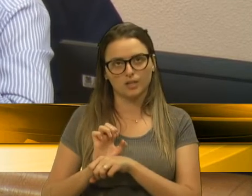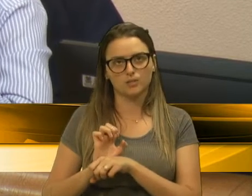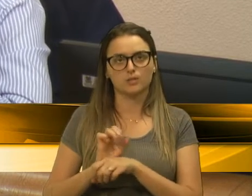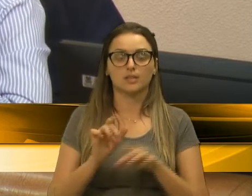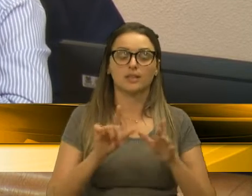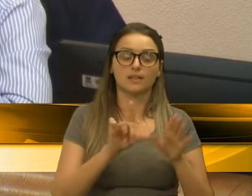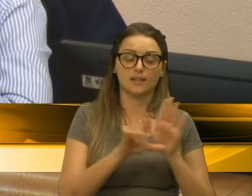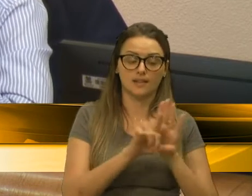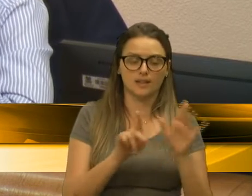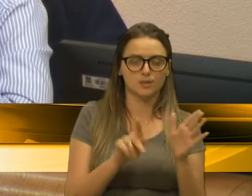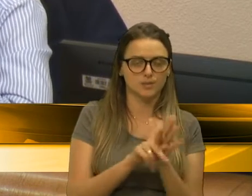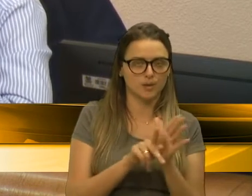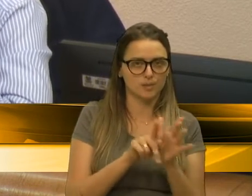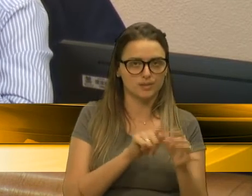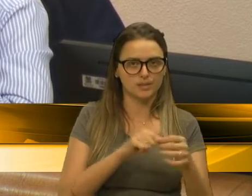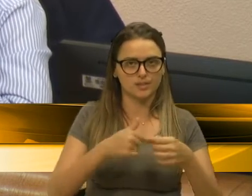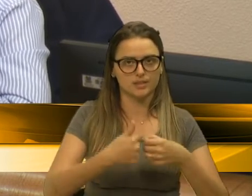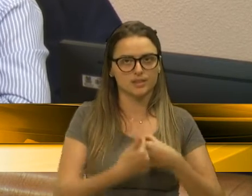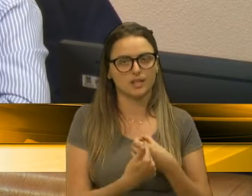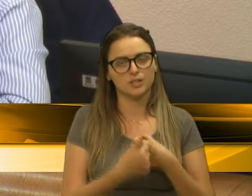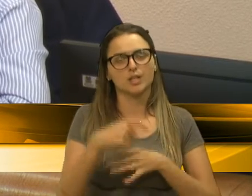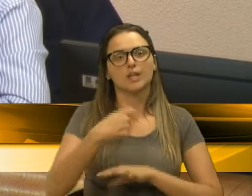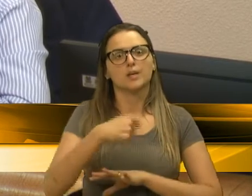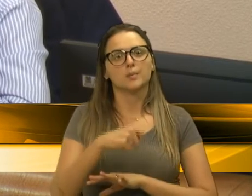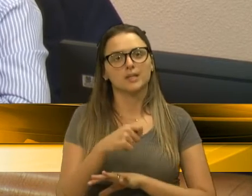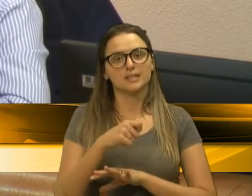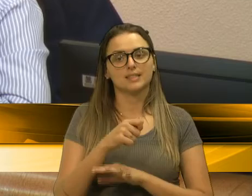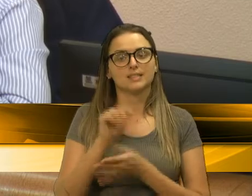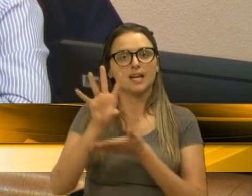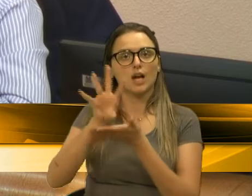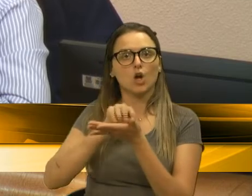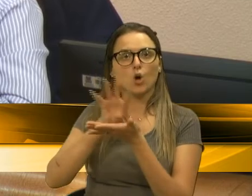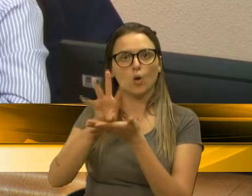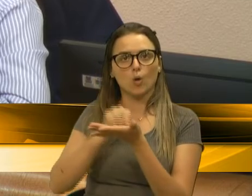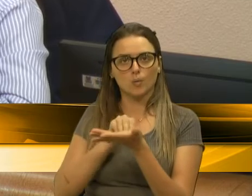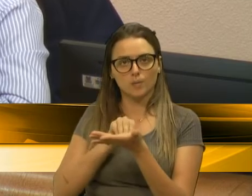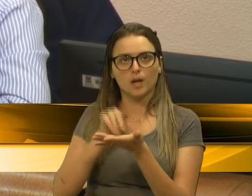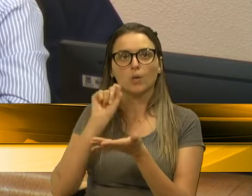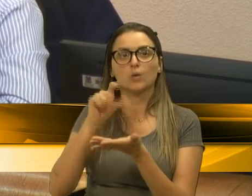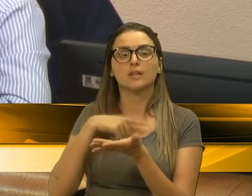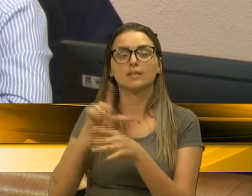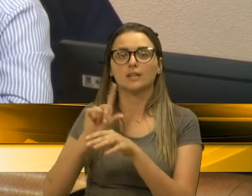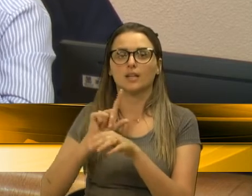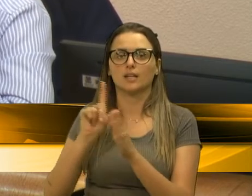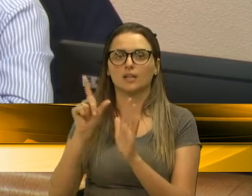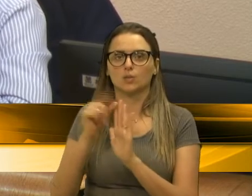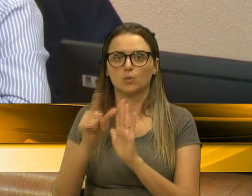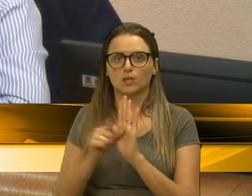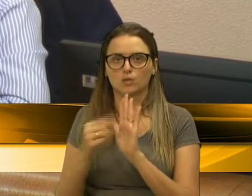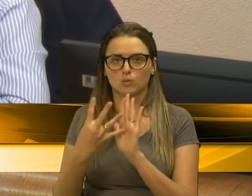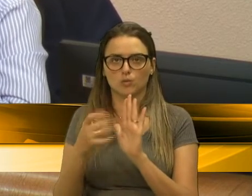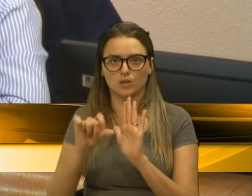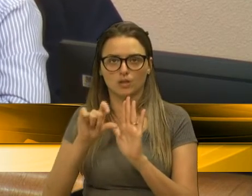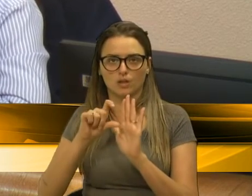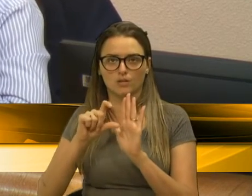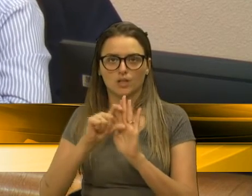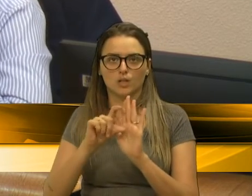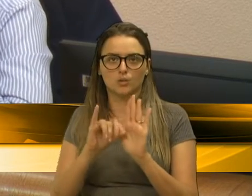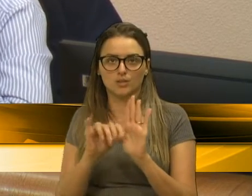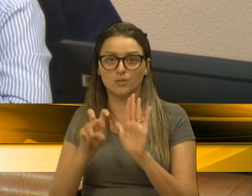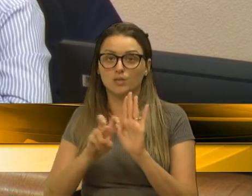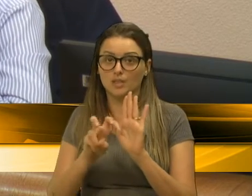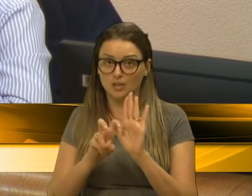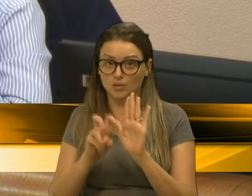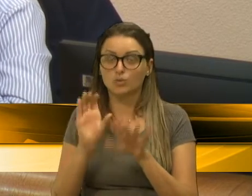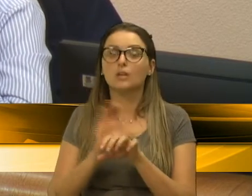leis orgânicas municipais, simetricamente, devem espelhar o comando contido no artigo 49, inciso 5º da Constituição